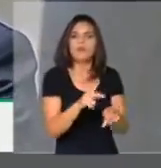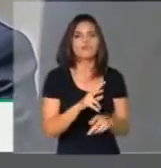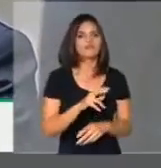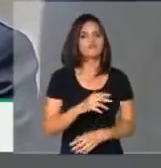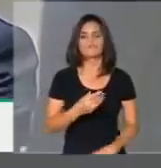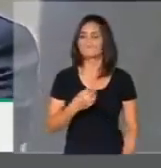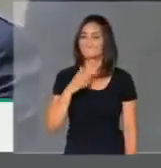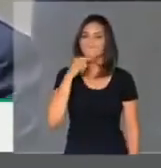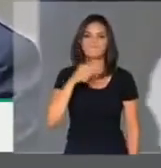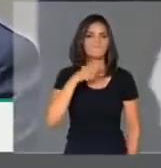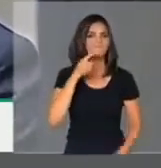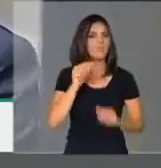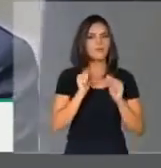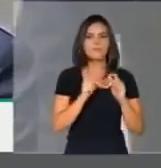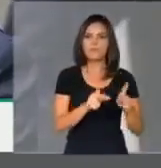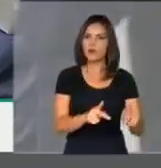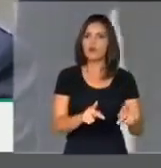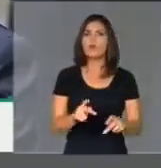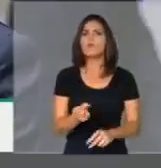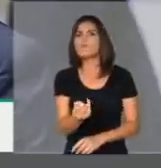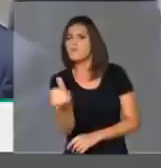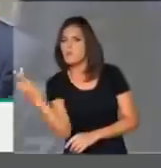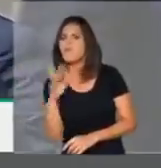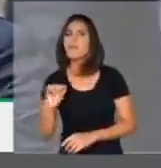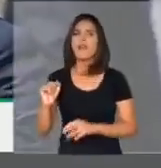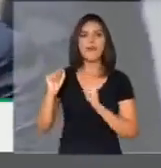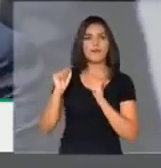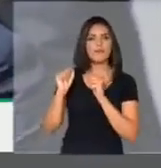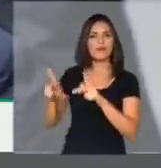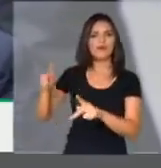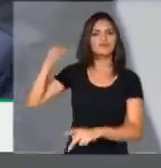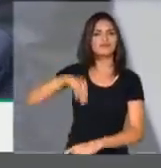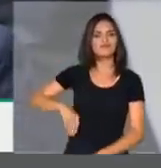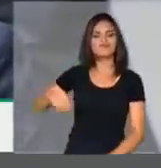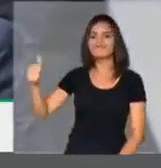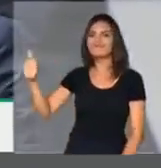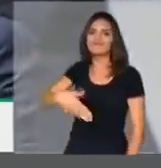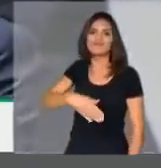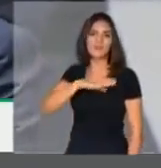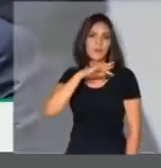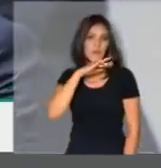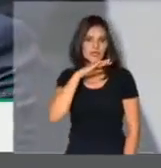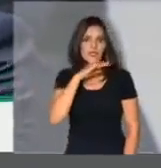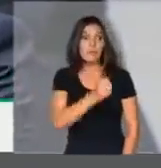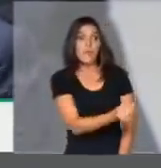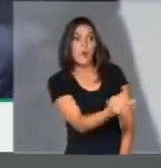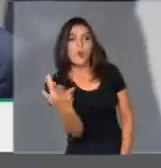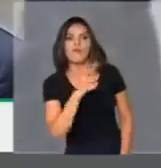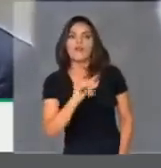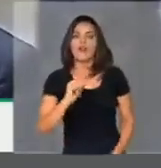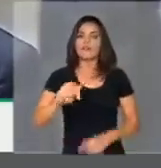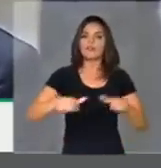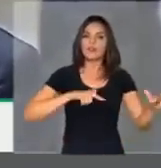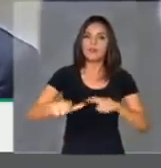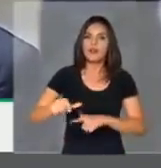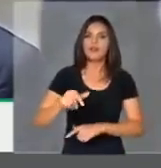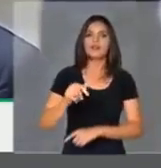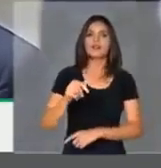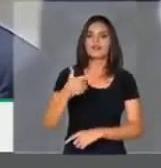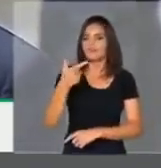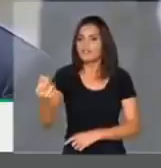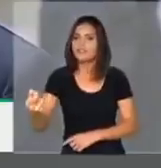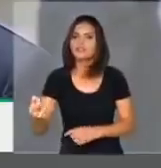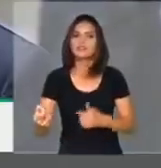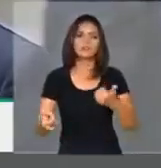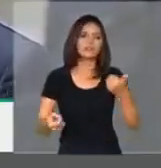de brasileiros vão se aposentar mal. E outros milhões de brasileiros vão ter que trabalhar 5, 10, 15 anos, 20 anos